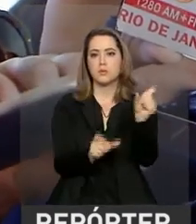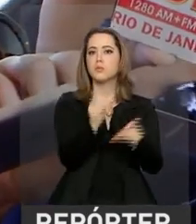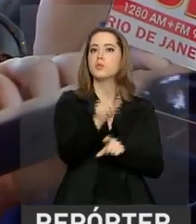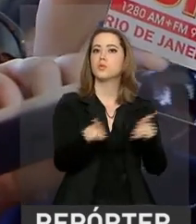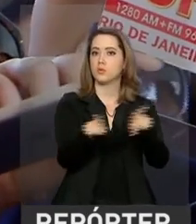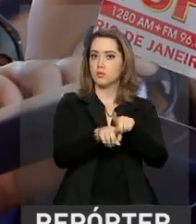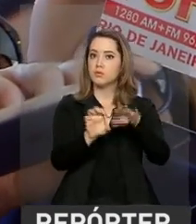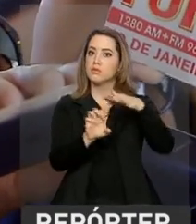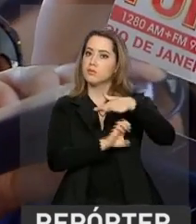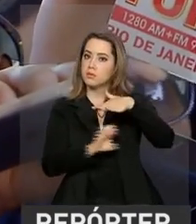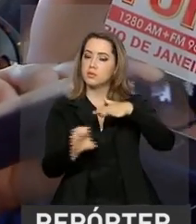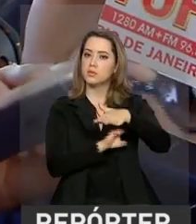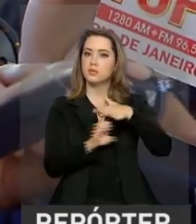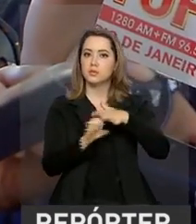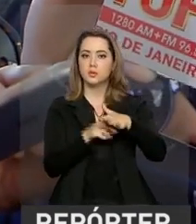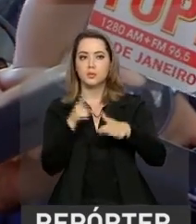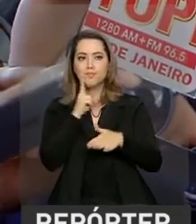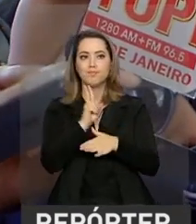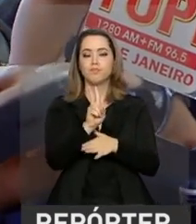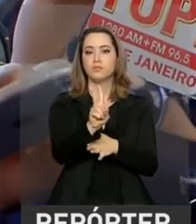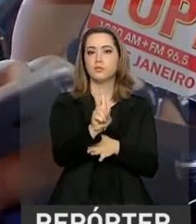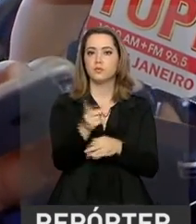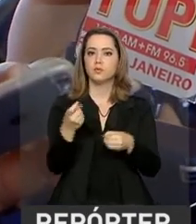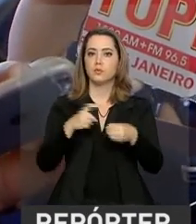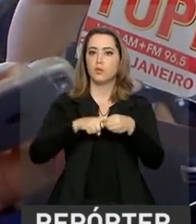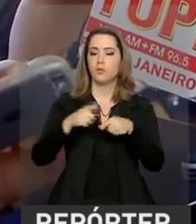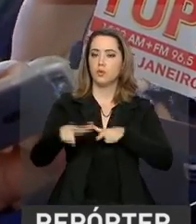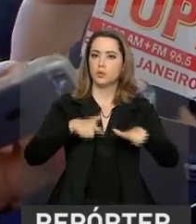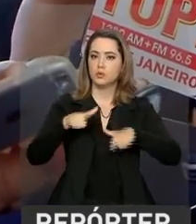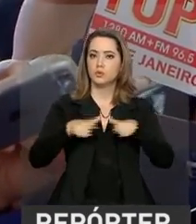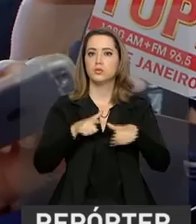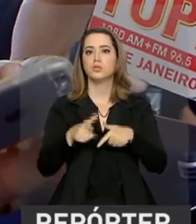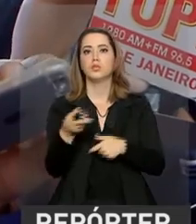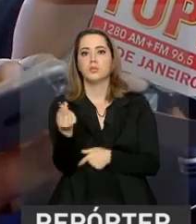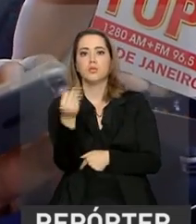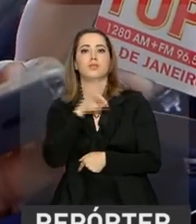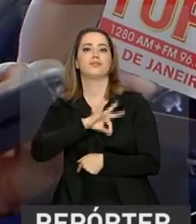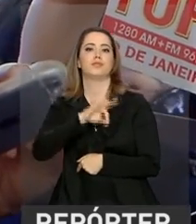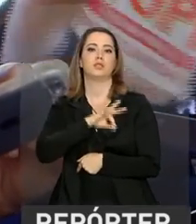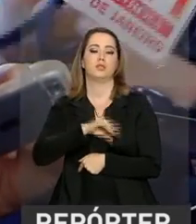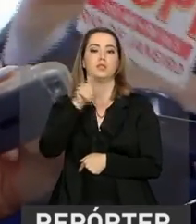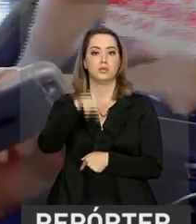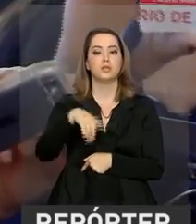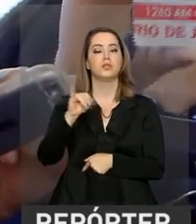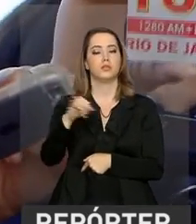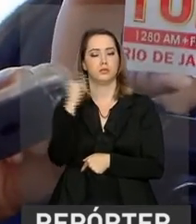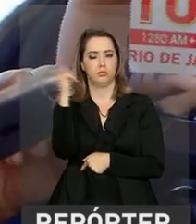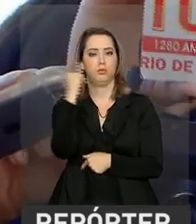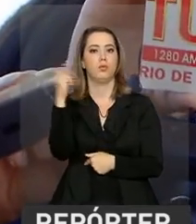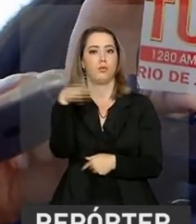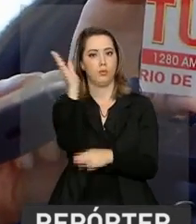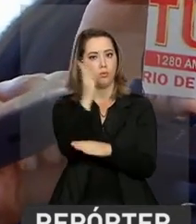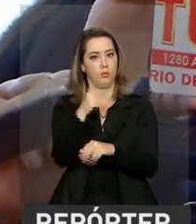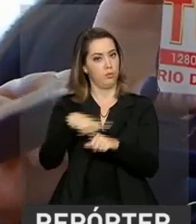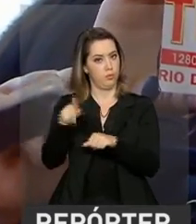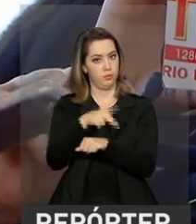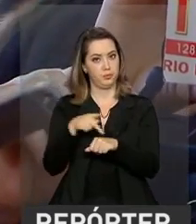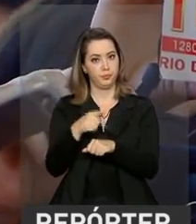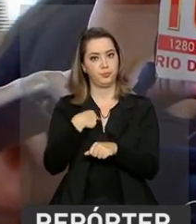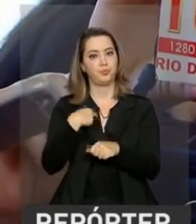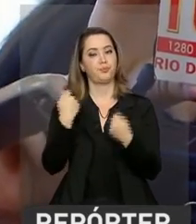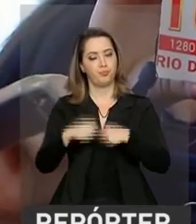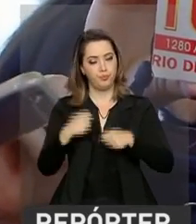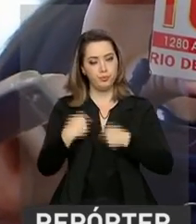os investimentos voltem, visando a volta do emprego e da renda, que é a prioridade nacional. Para isso é necessário